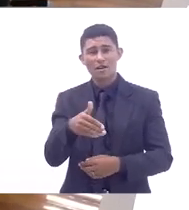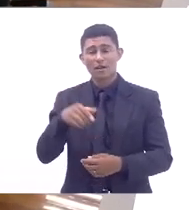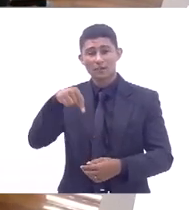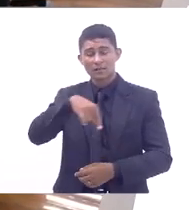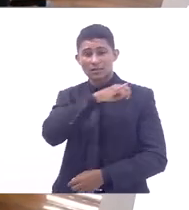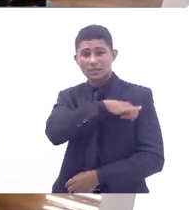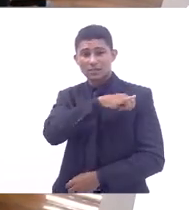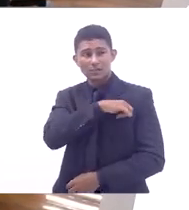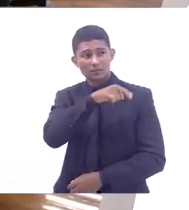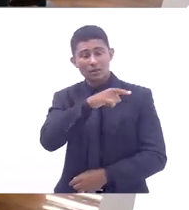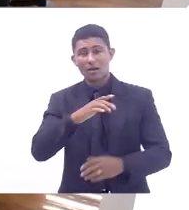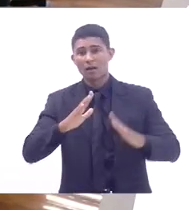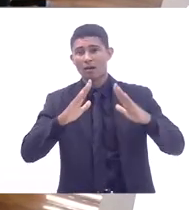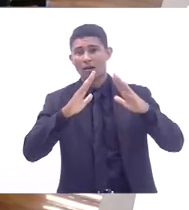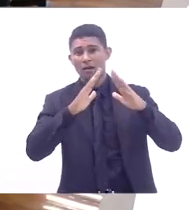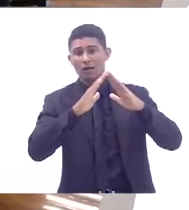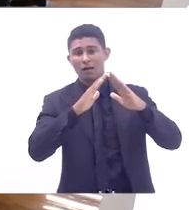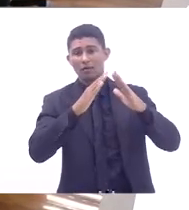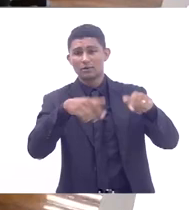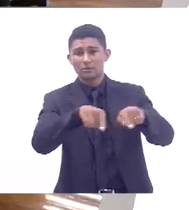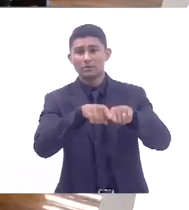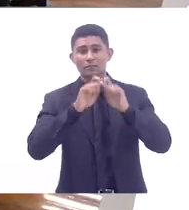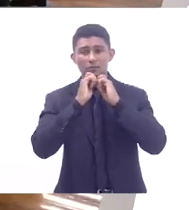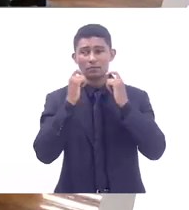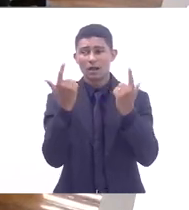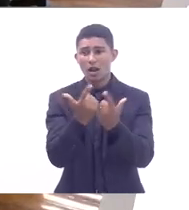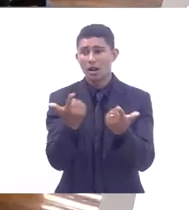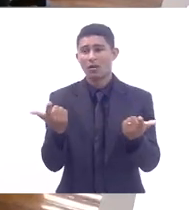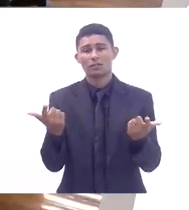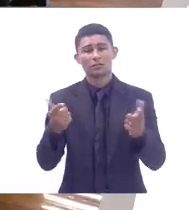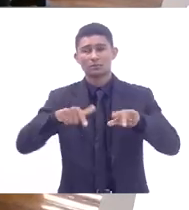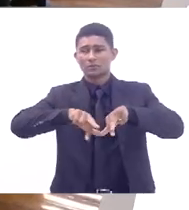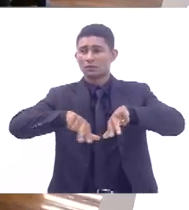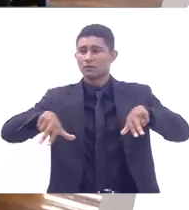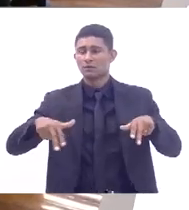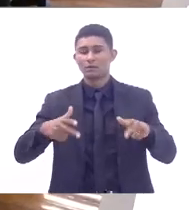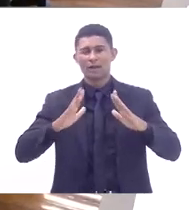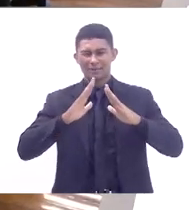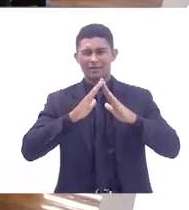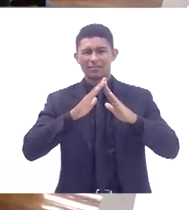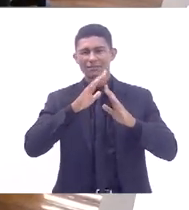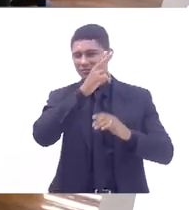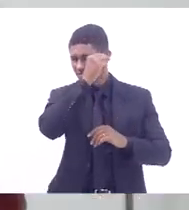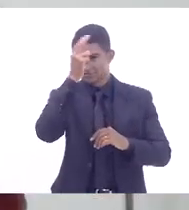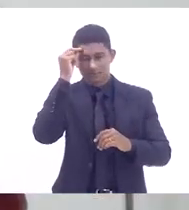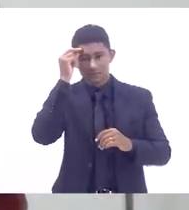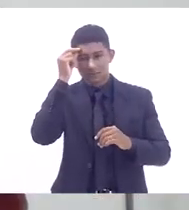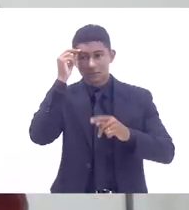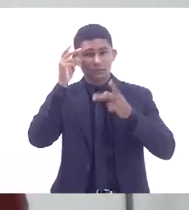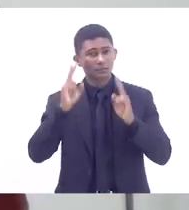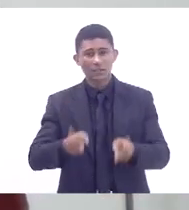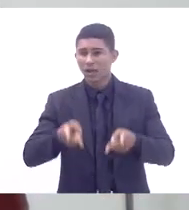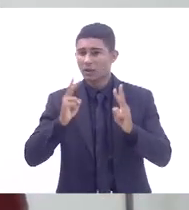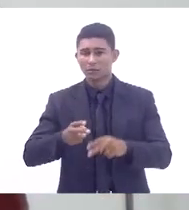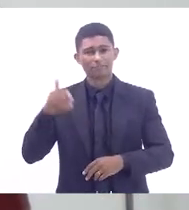Janeiro no Palácio Guanabara na Assembleia Legislativa na Yuri sempre recebendo a gente aqui e